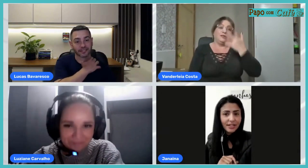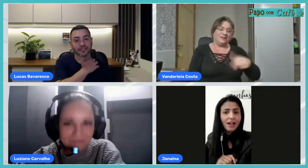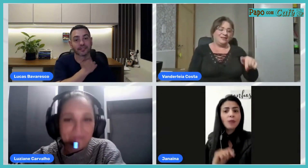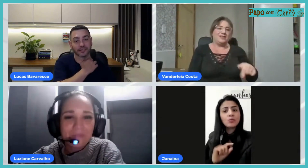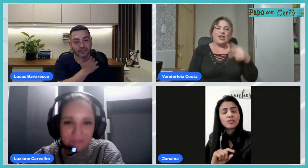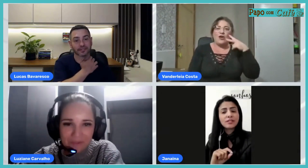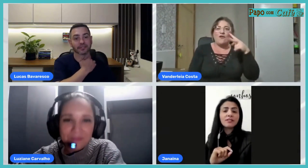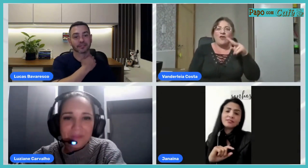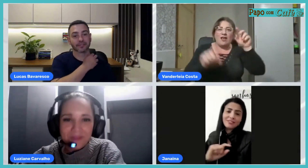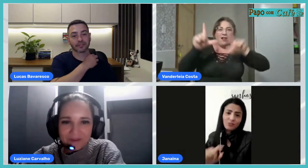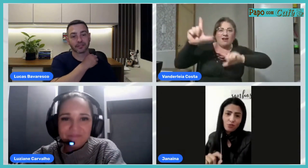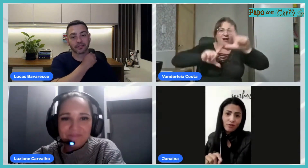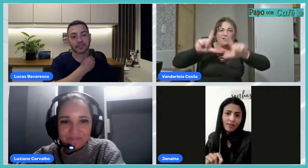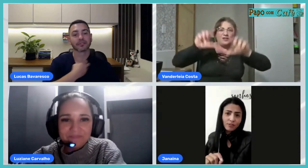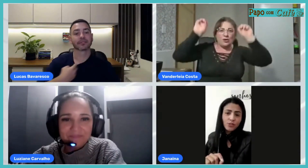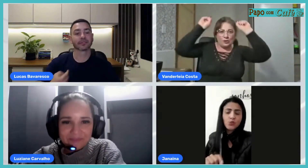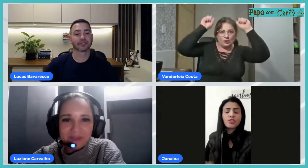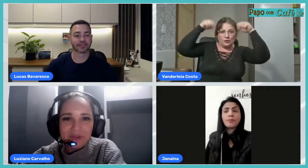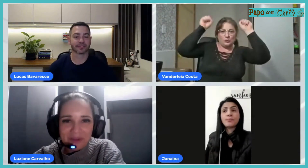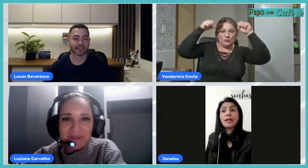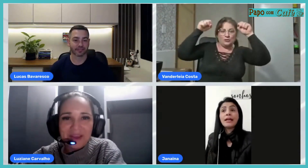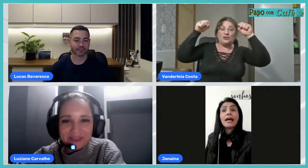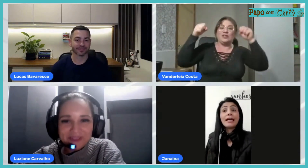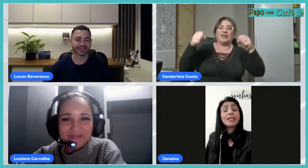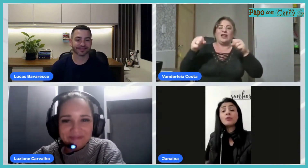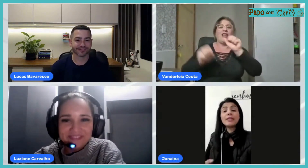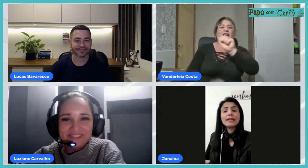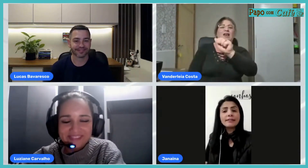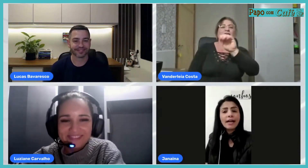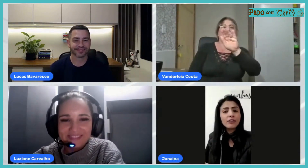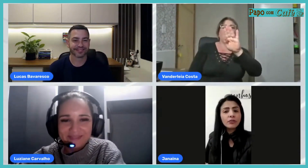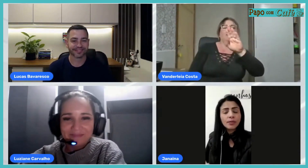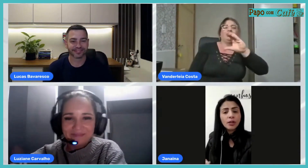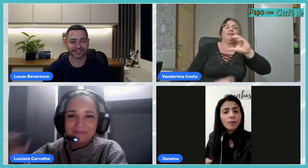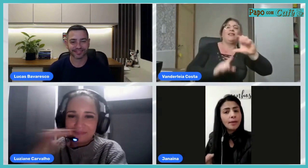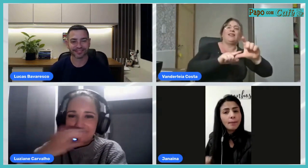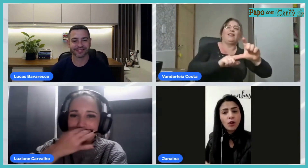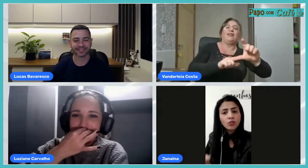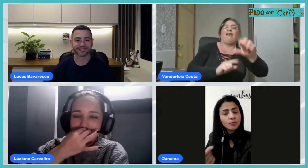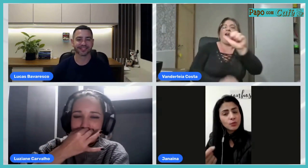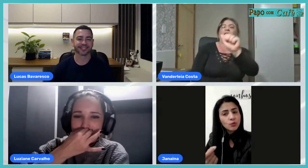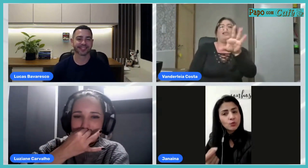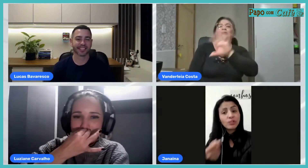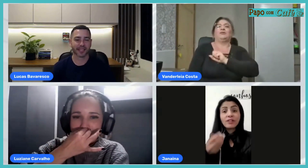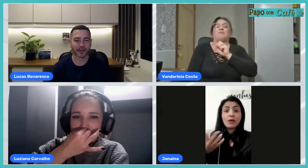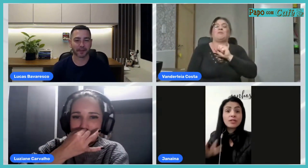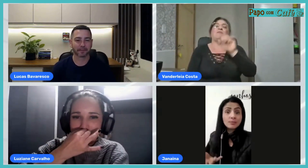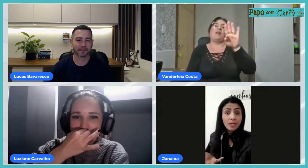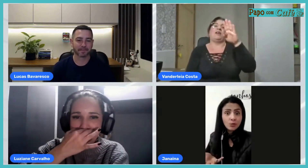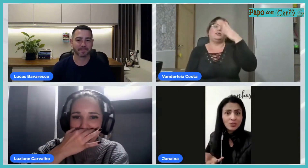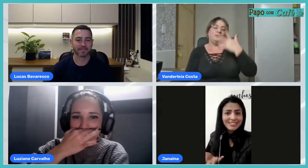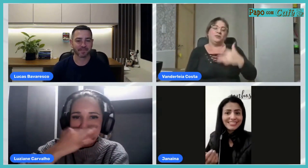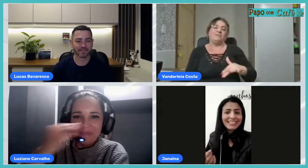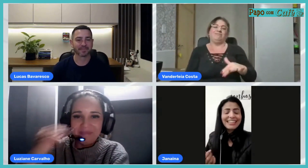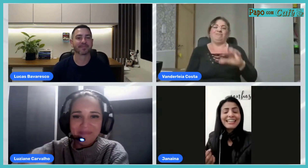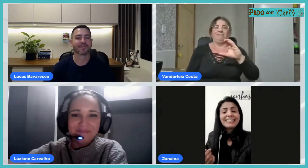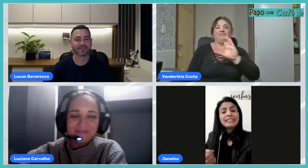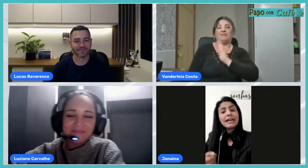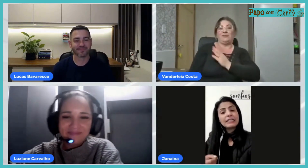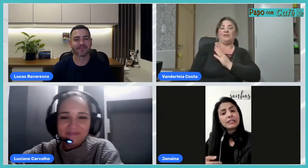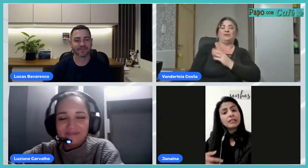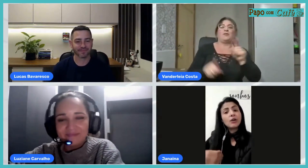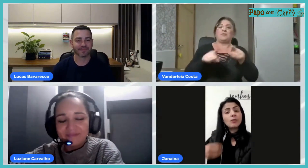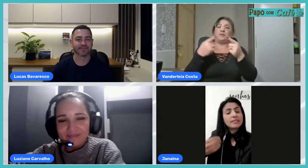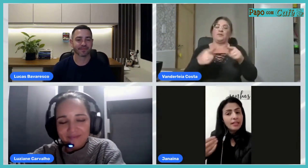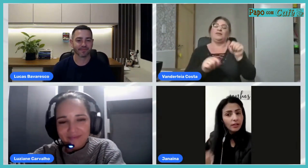ela fazia a música do alfabeto da No Xuxa. alfabeto. Aquilo me encantava, porque como é que pode uma pessoa surda falar com as mãos?